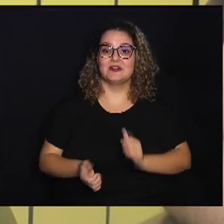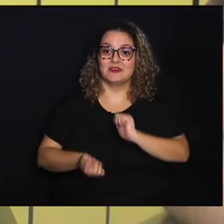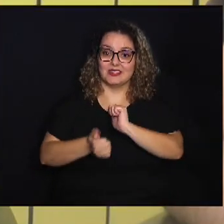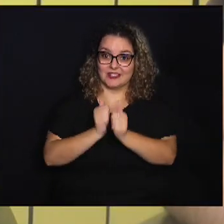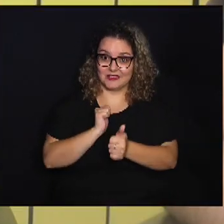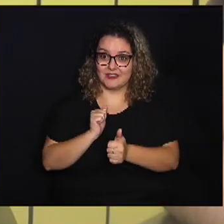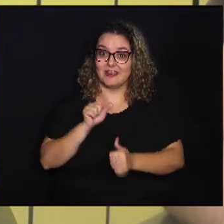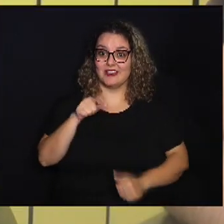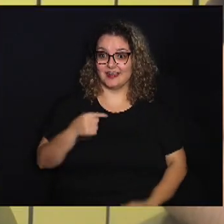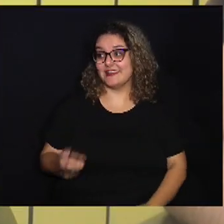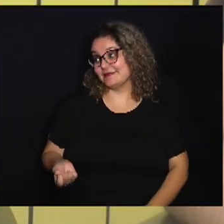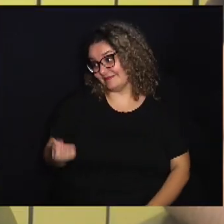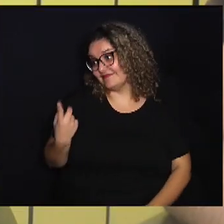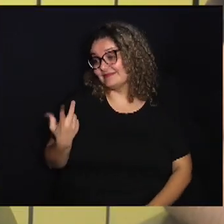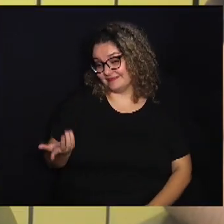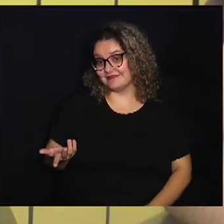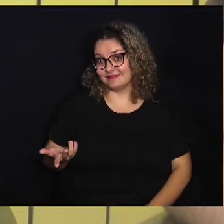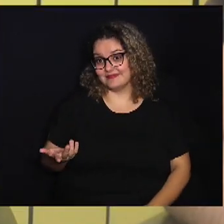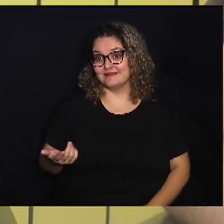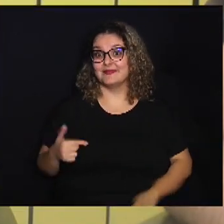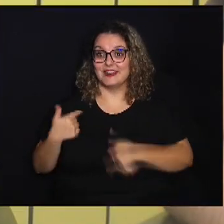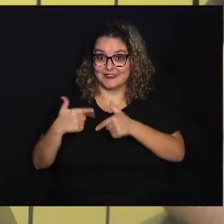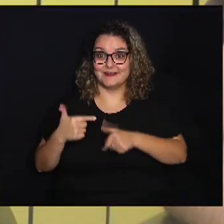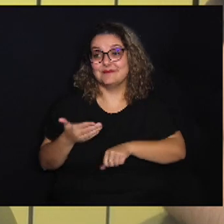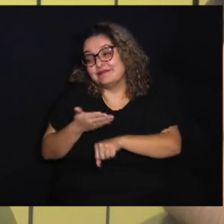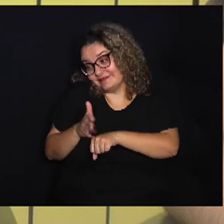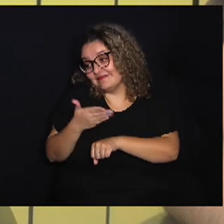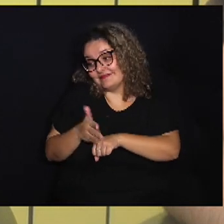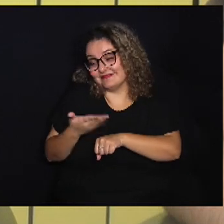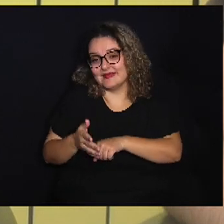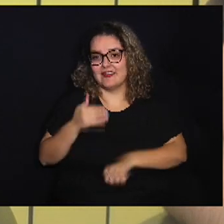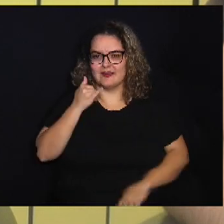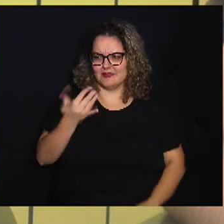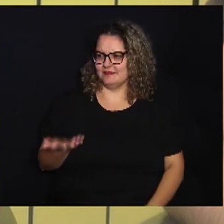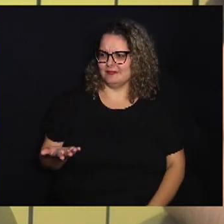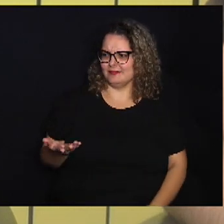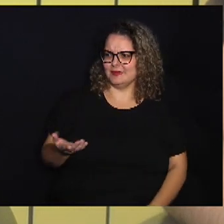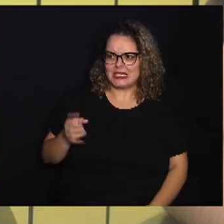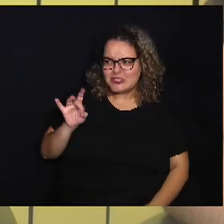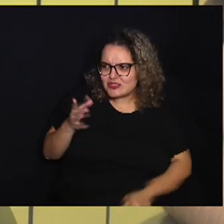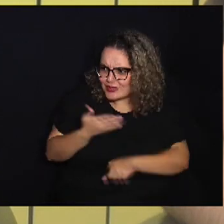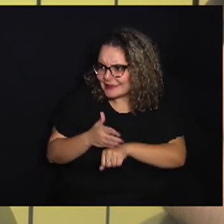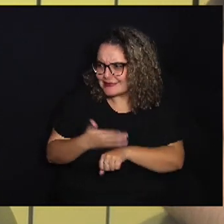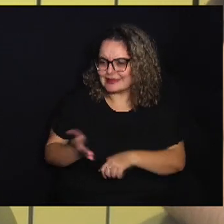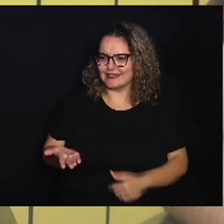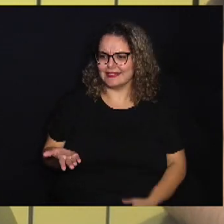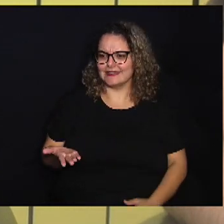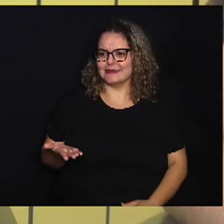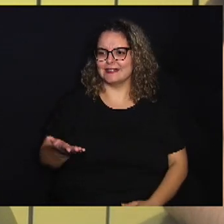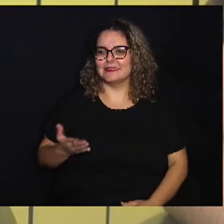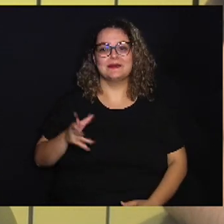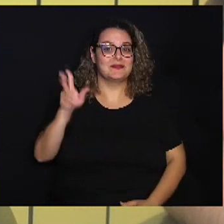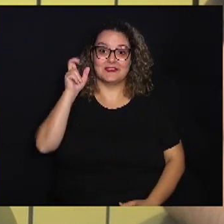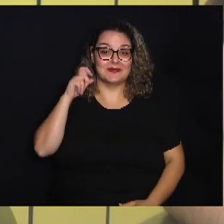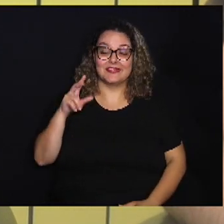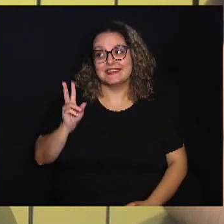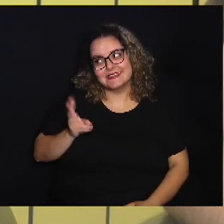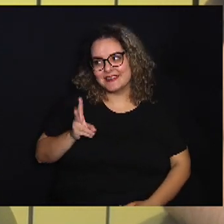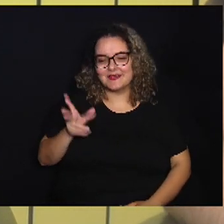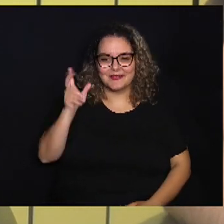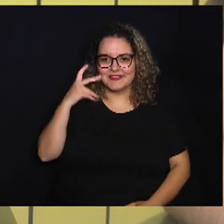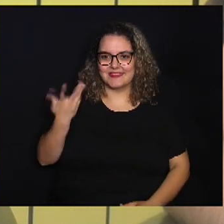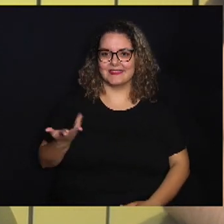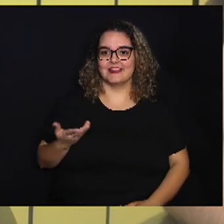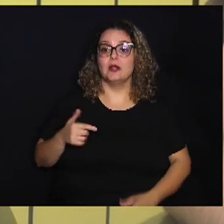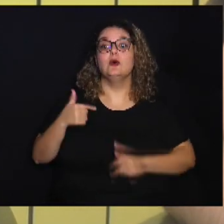é muito estranho falar isso, né, mas o trabalho dele é treinar. Tem muita gente que fala para mim, ué, mas você só treina, na minha carreira inteira eu vi isso. O